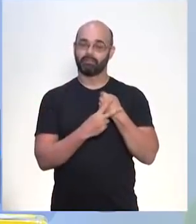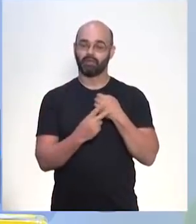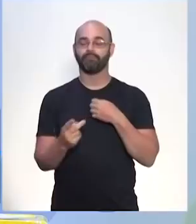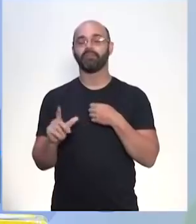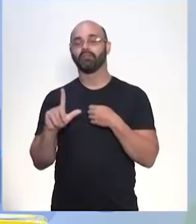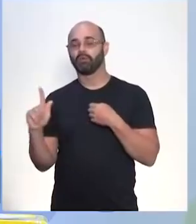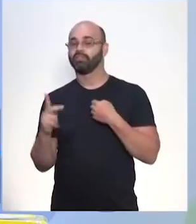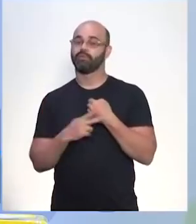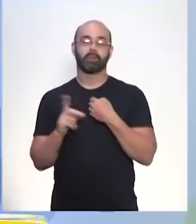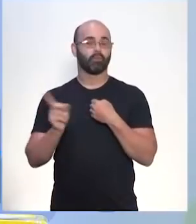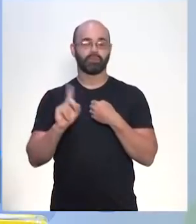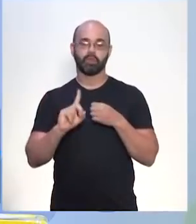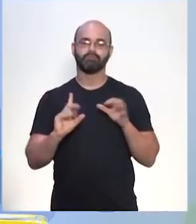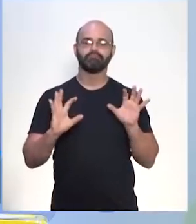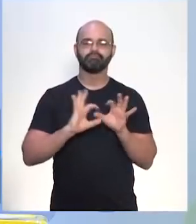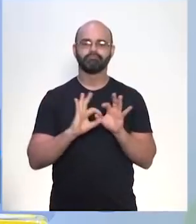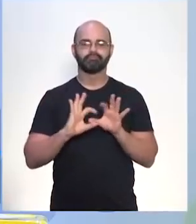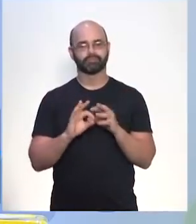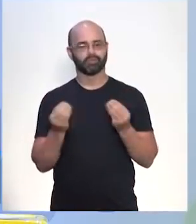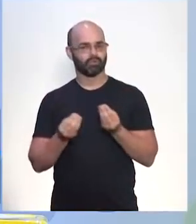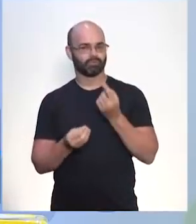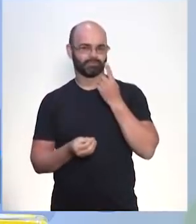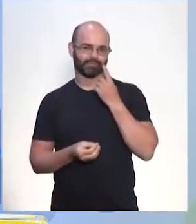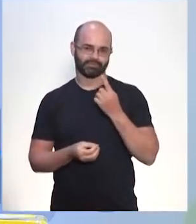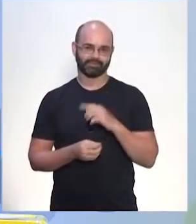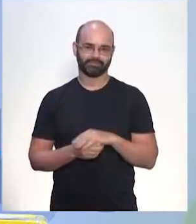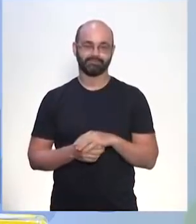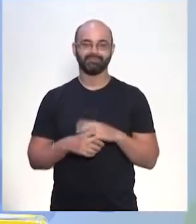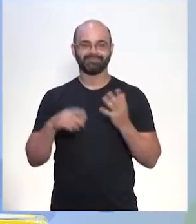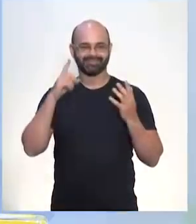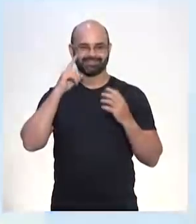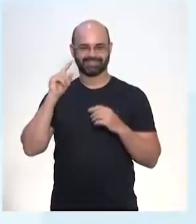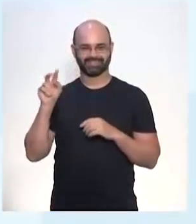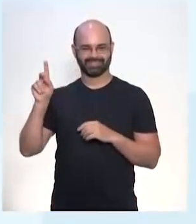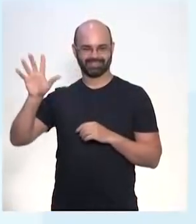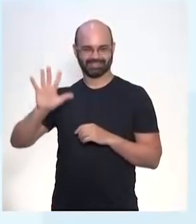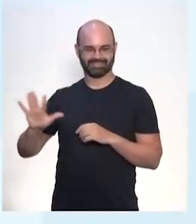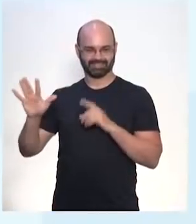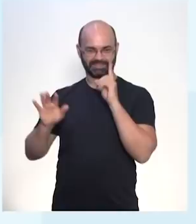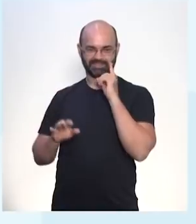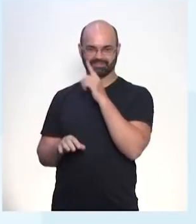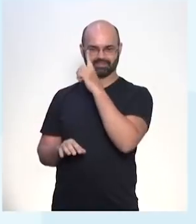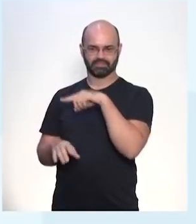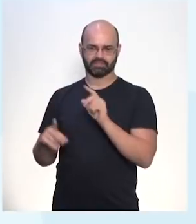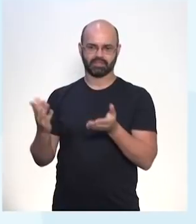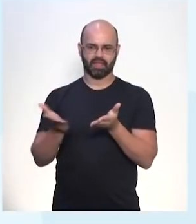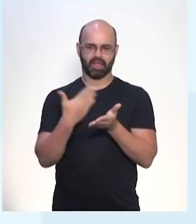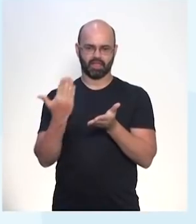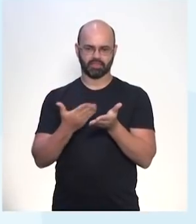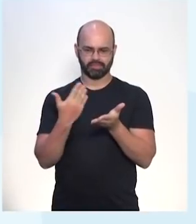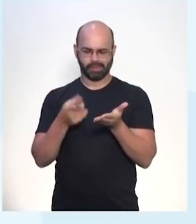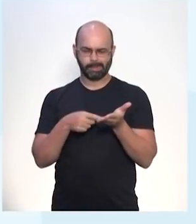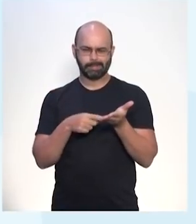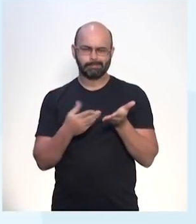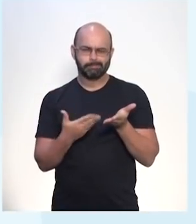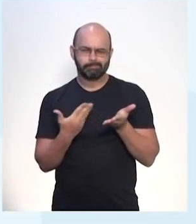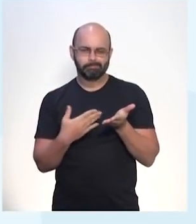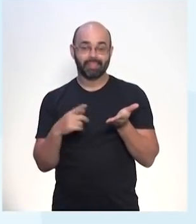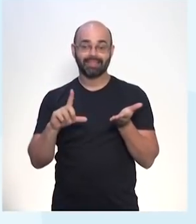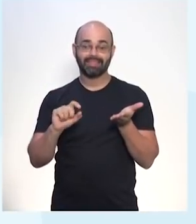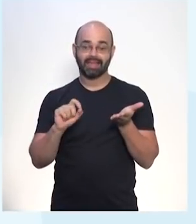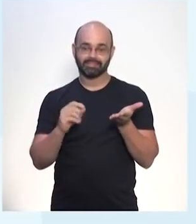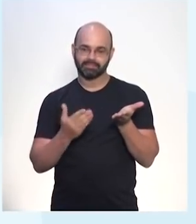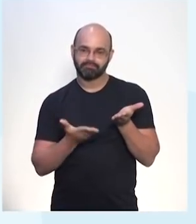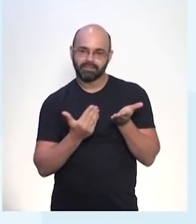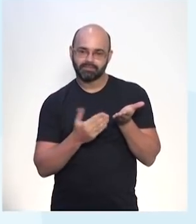verbal, beleza? Qual é a mensagem deste anúncio que está aí? Esse eu vou deixar, esse está no caderno do aluno, na página 10.